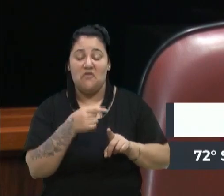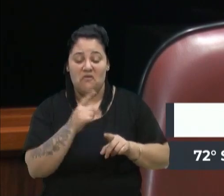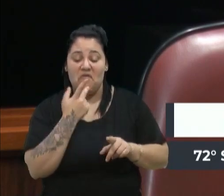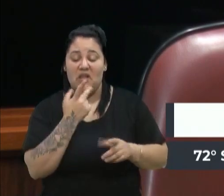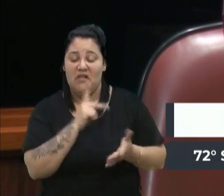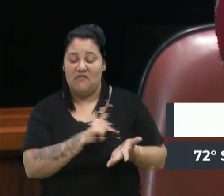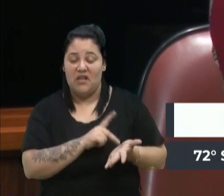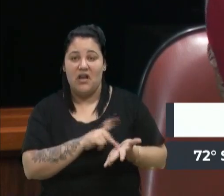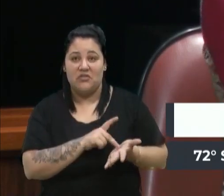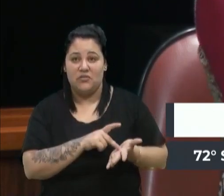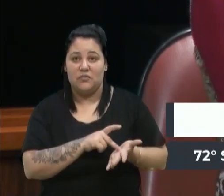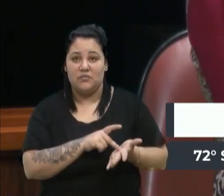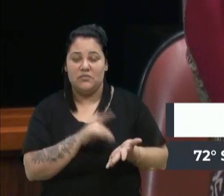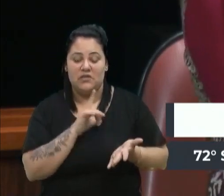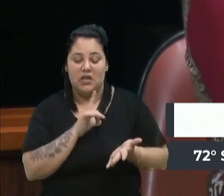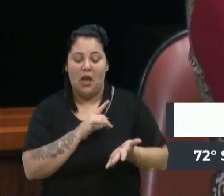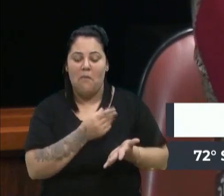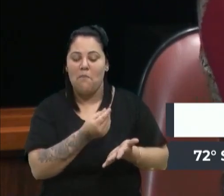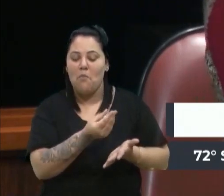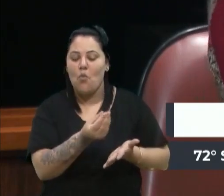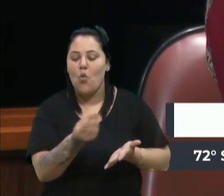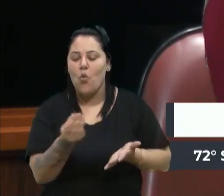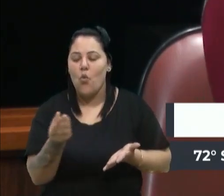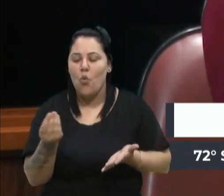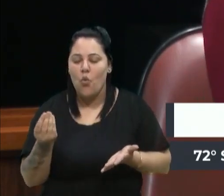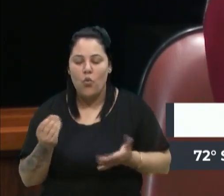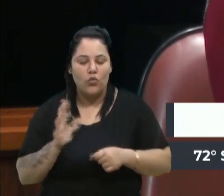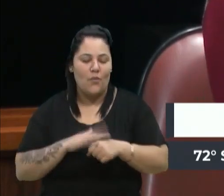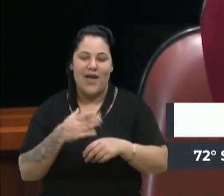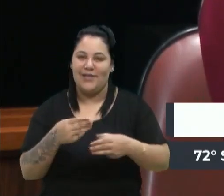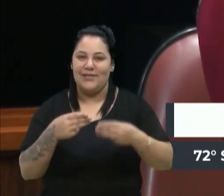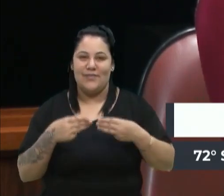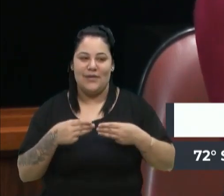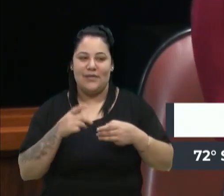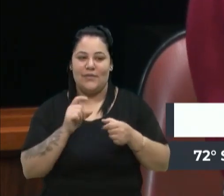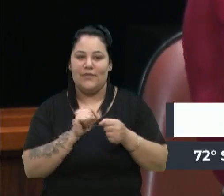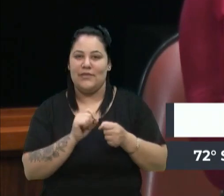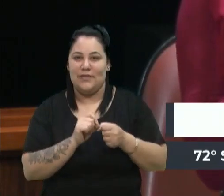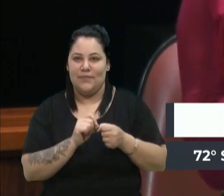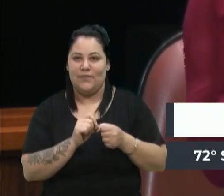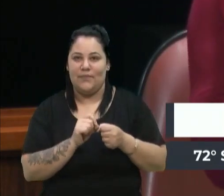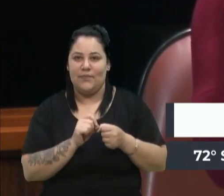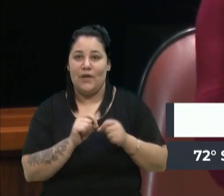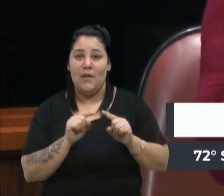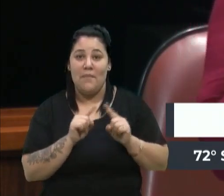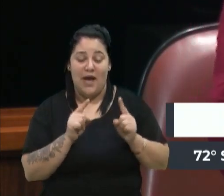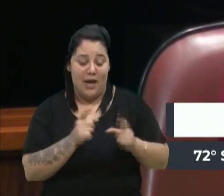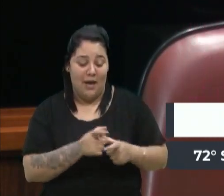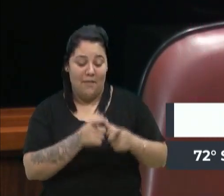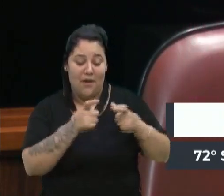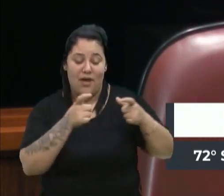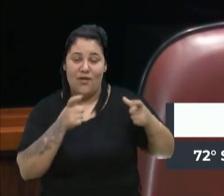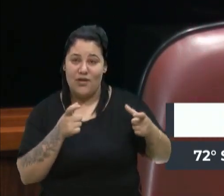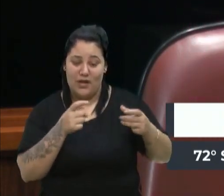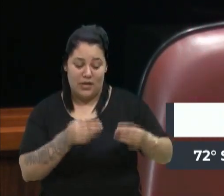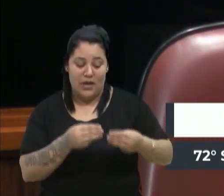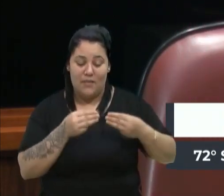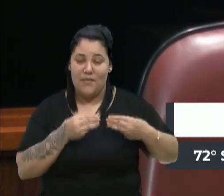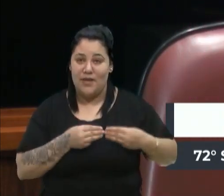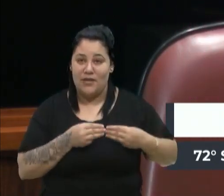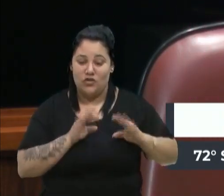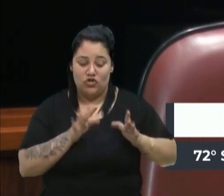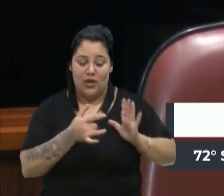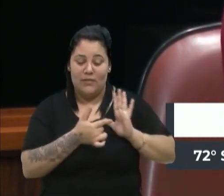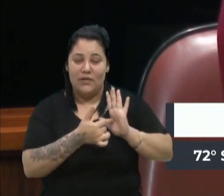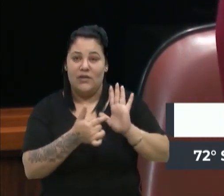sincera, teriam muito mais emendas para serem feitas. A grande maioria dessas emendas que foram